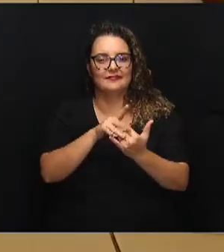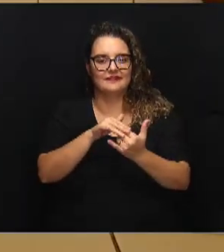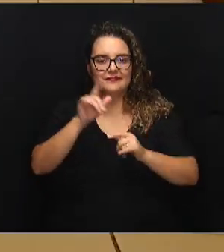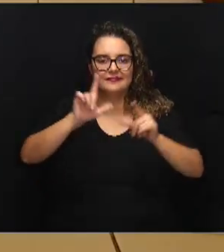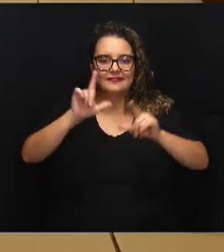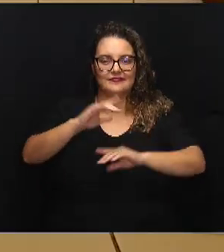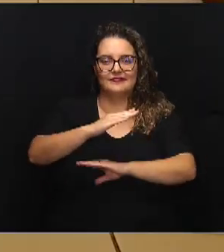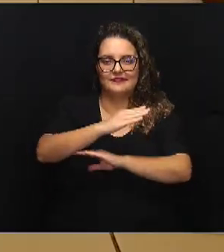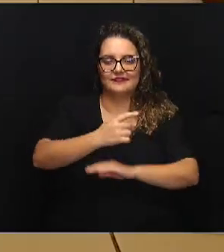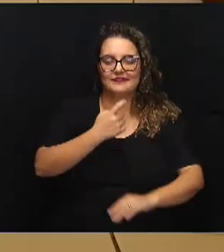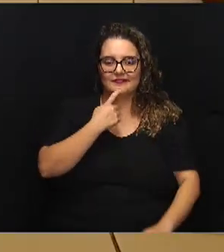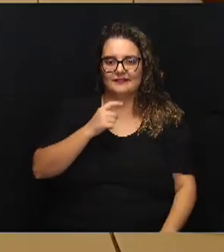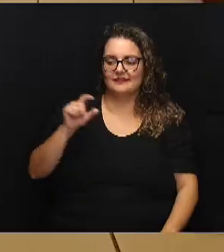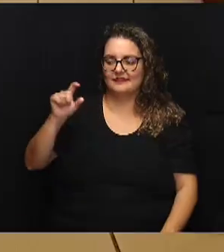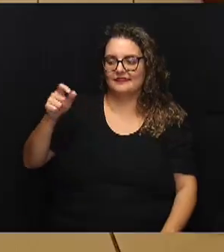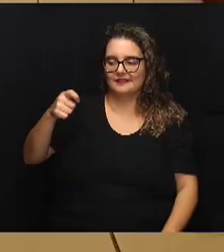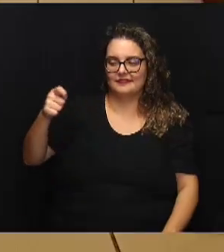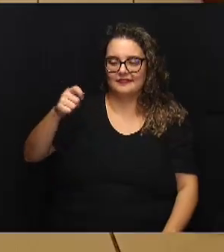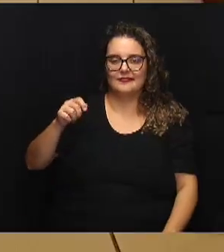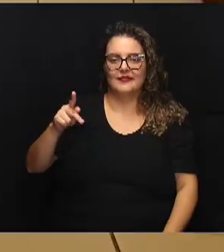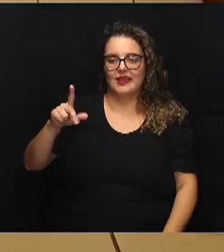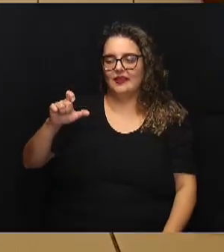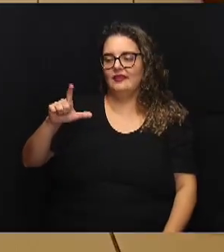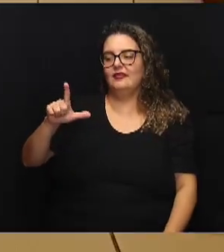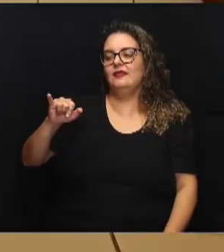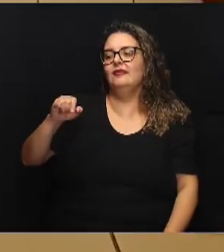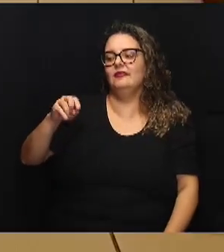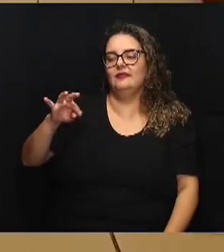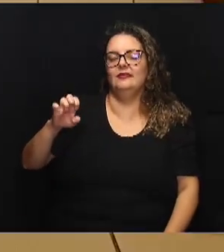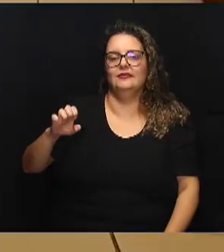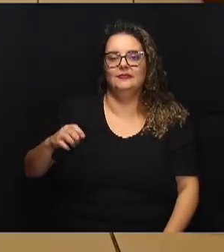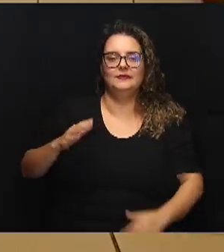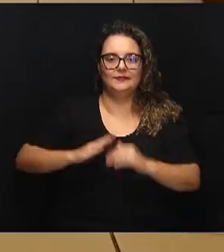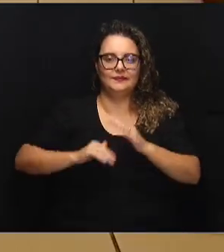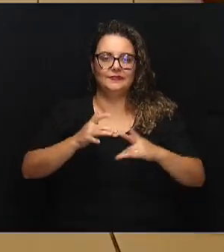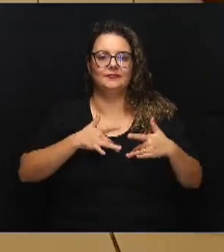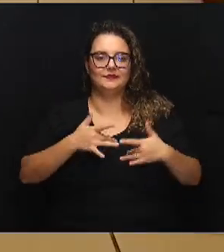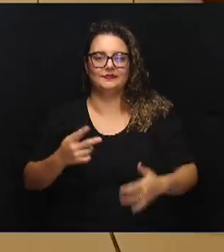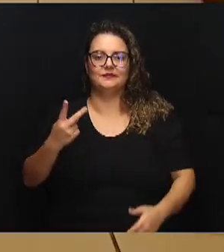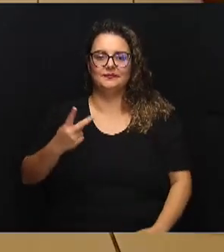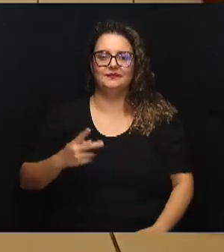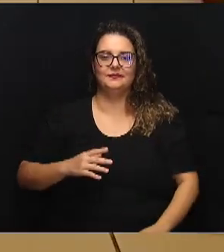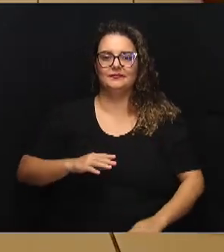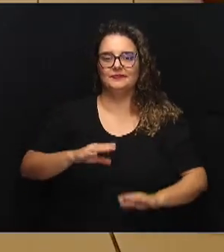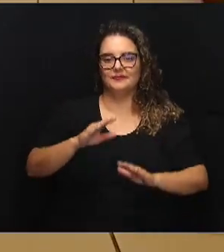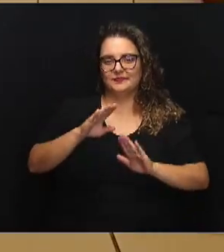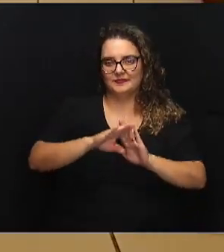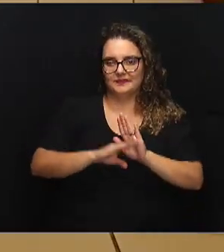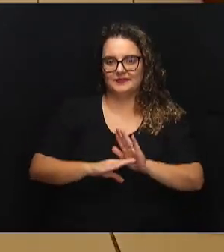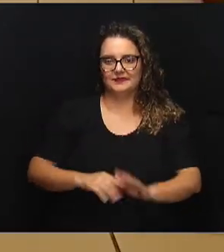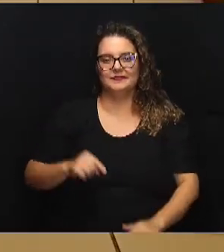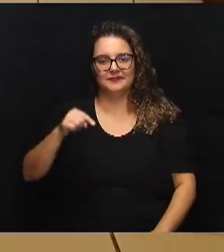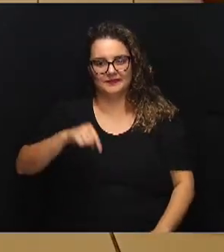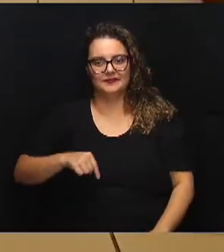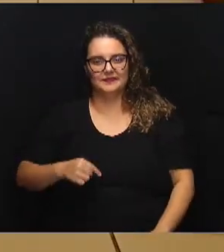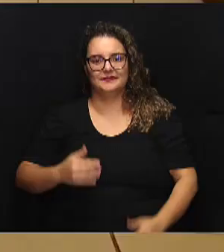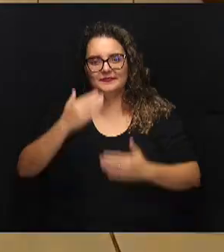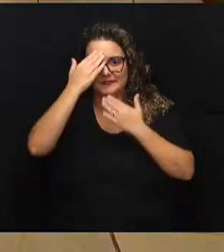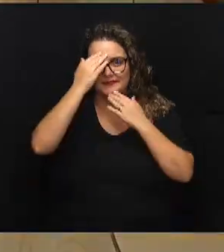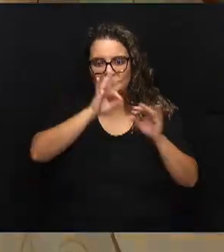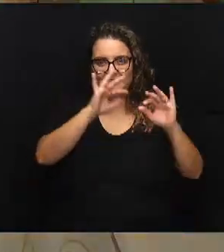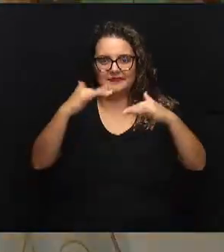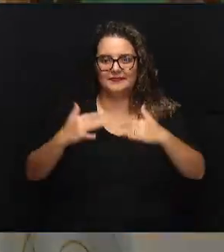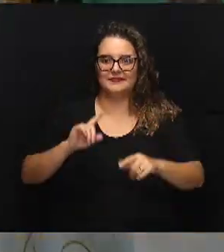na playlist Mãos Solidárias, você revê os 2 programas do Esperança e Vida. Muito obrigada pela sua companhia e até o